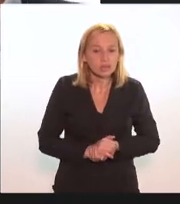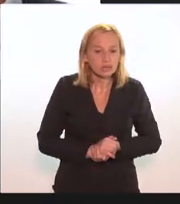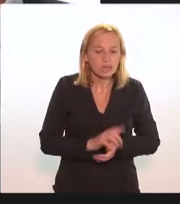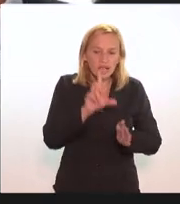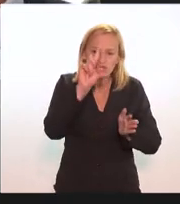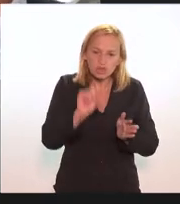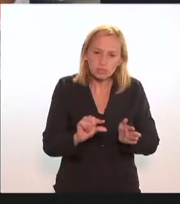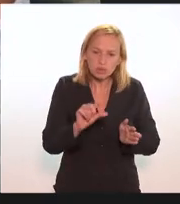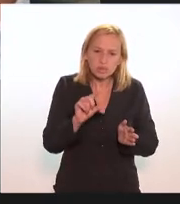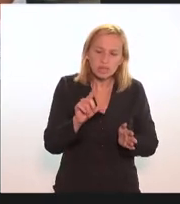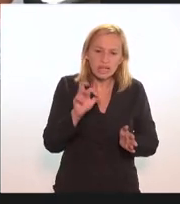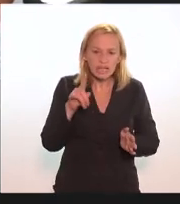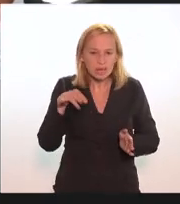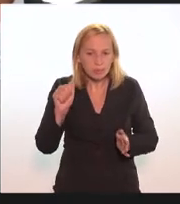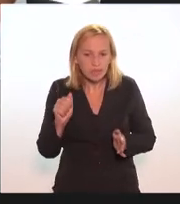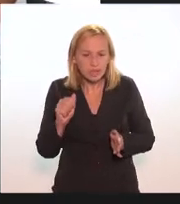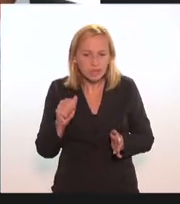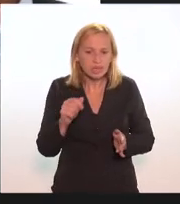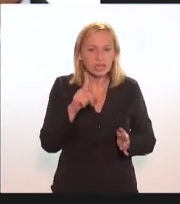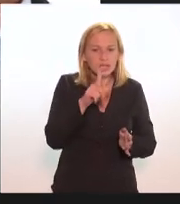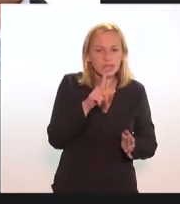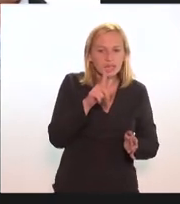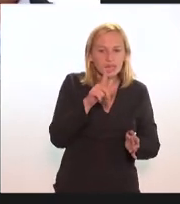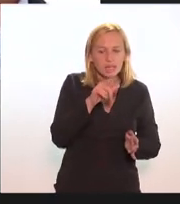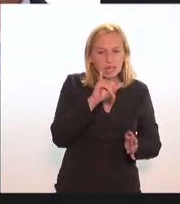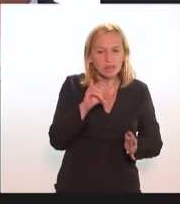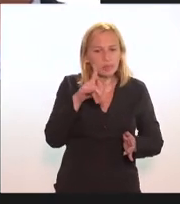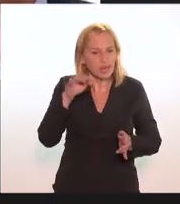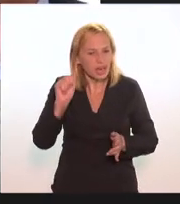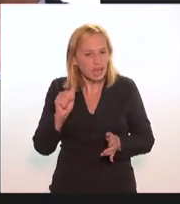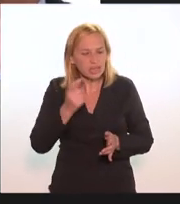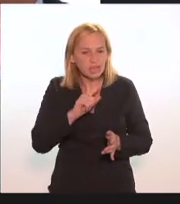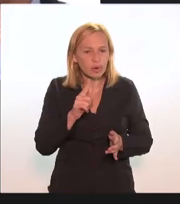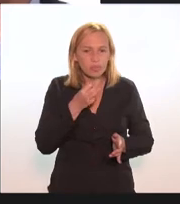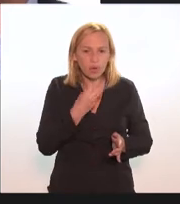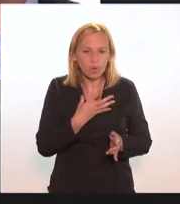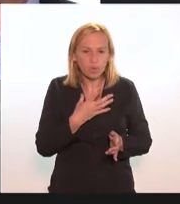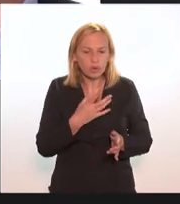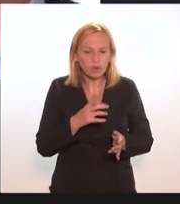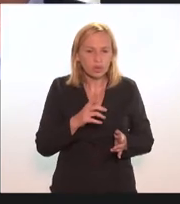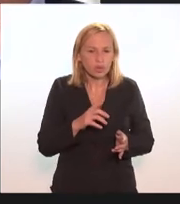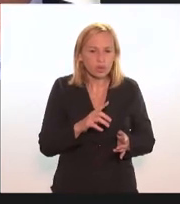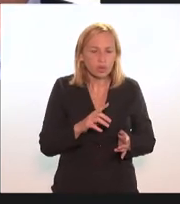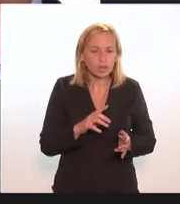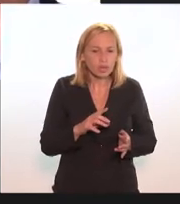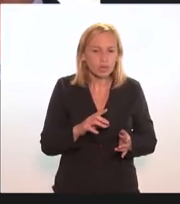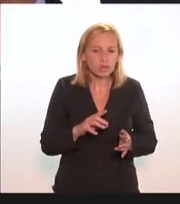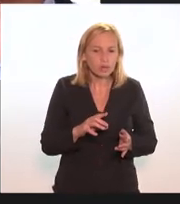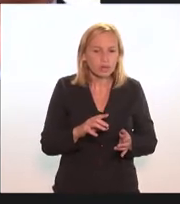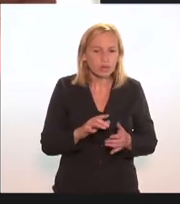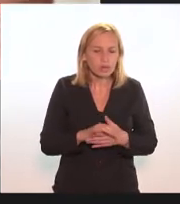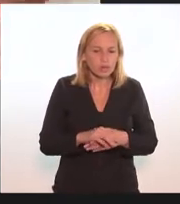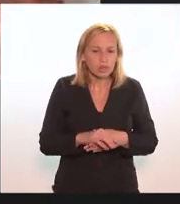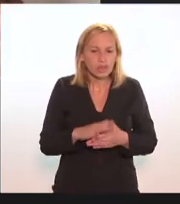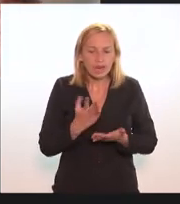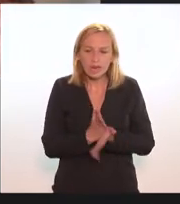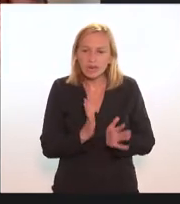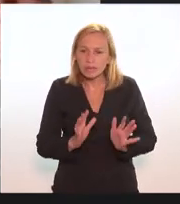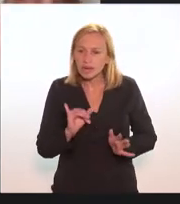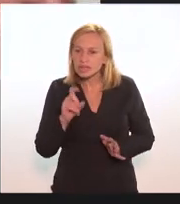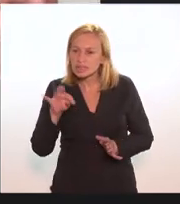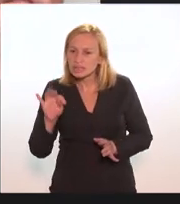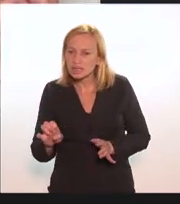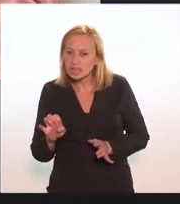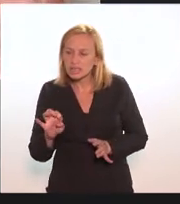da alíquota e do IVA não é tão bom quanto a gente acabar com a ST do